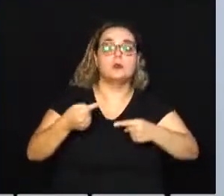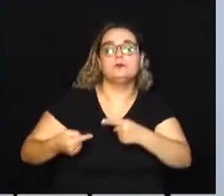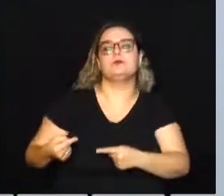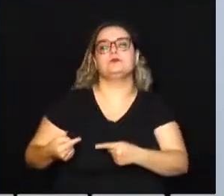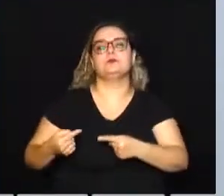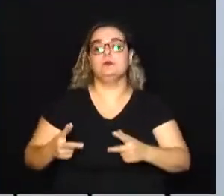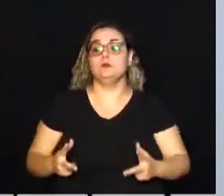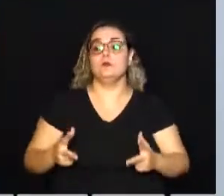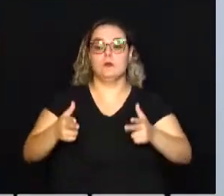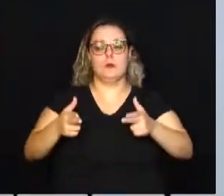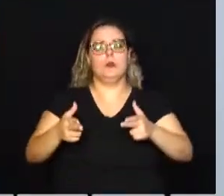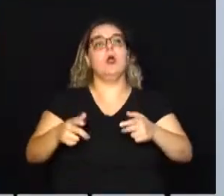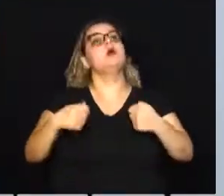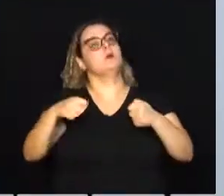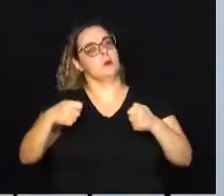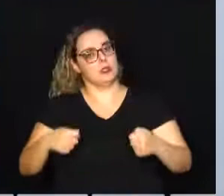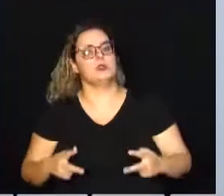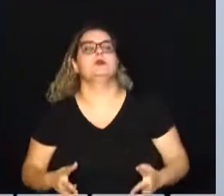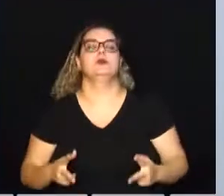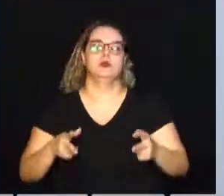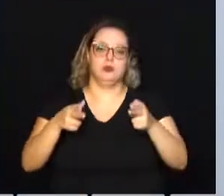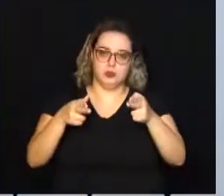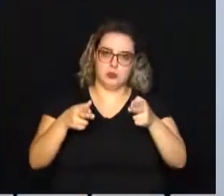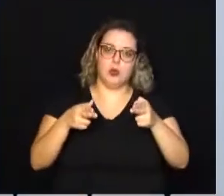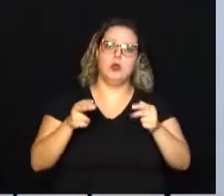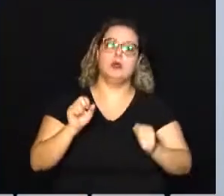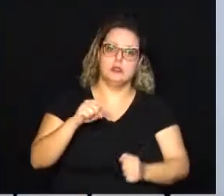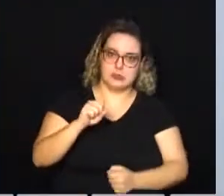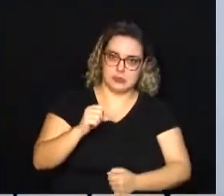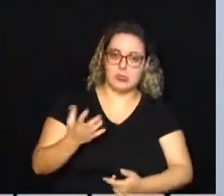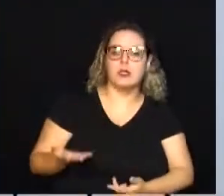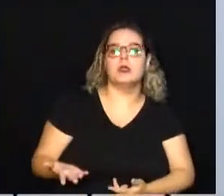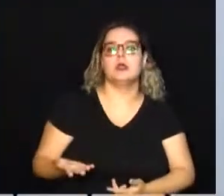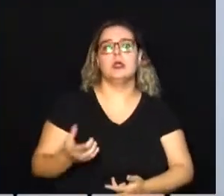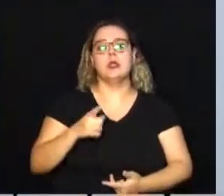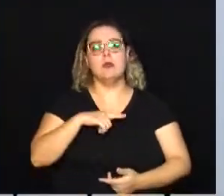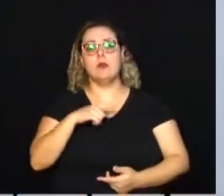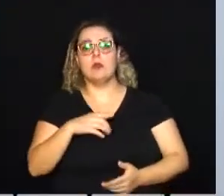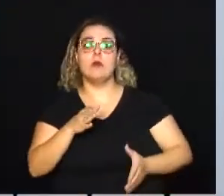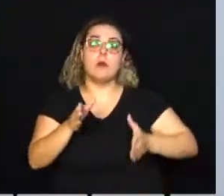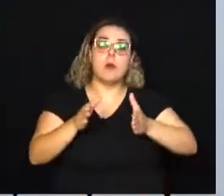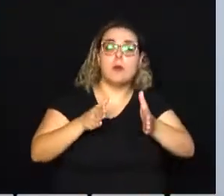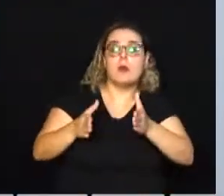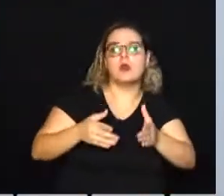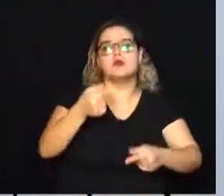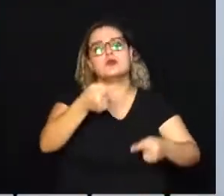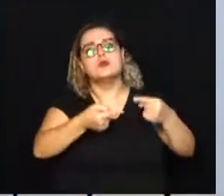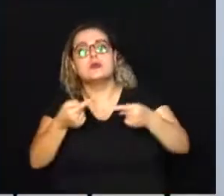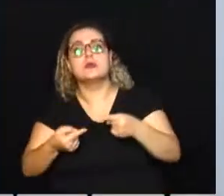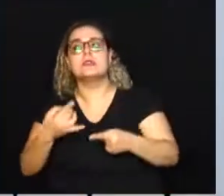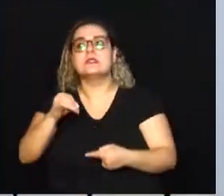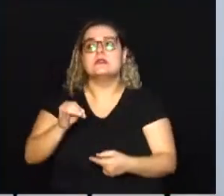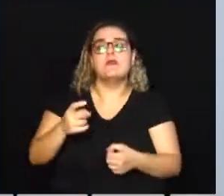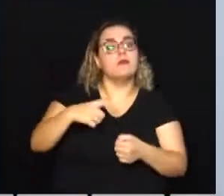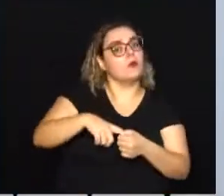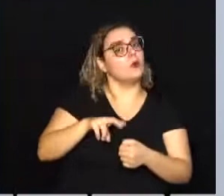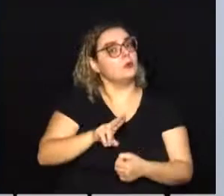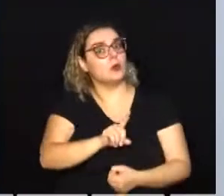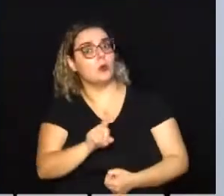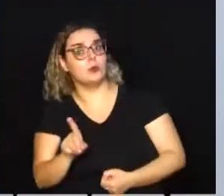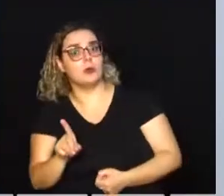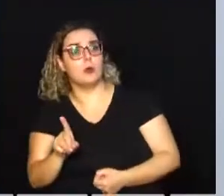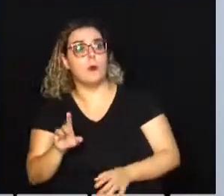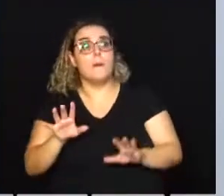Elas foram suspensas. Houve vários momentos de debate se deveria ou não voltar, mas sempre se chegou à conclusão que não